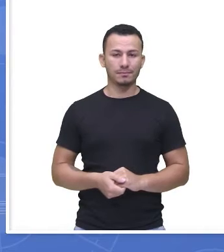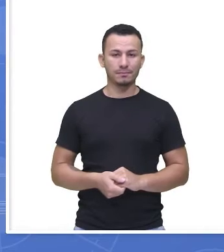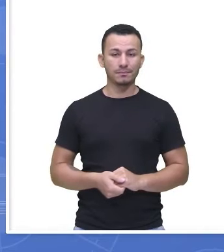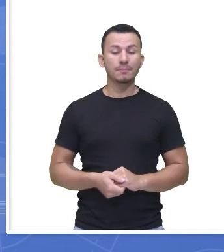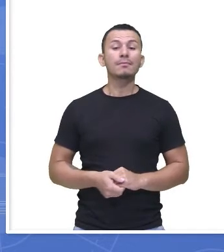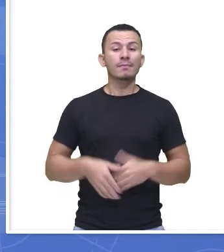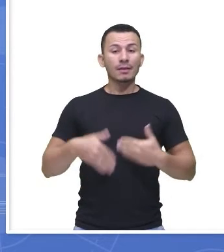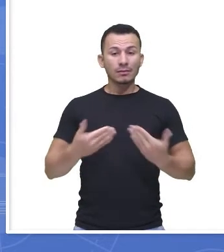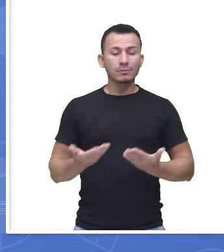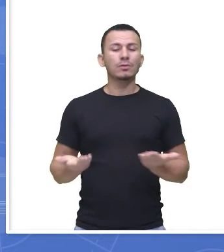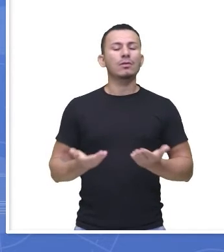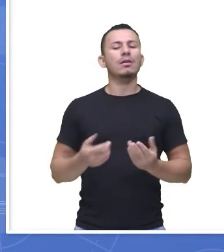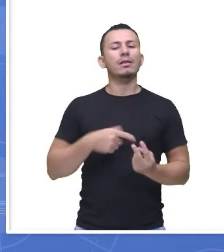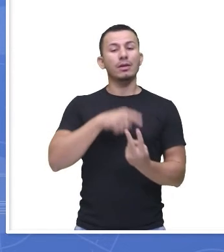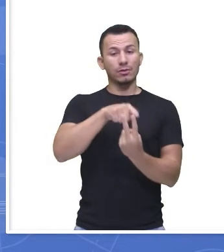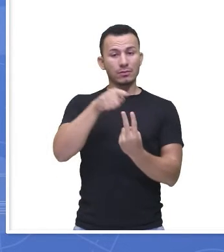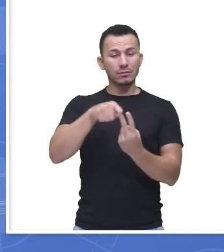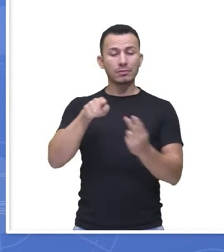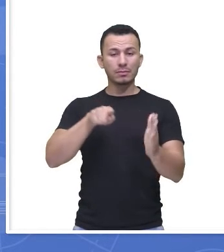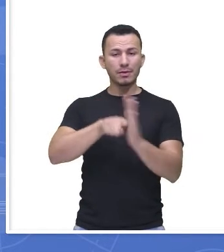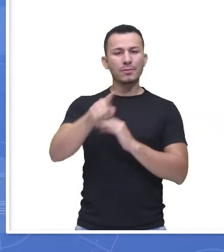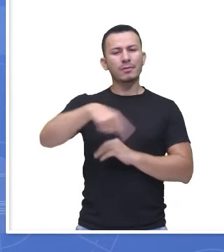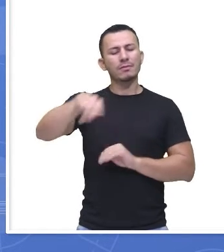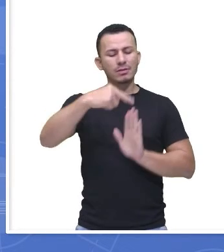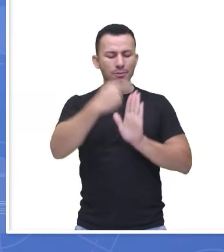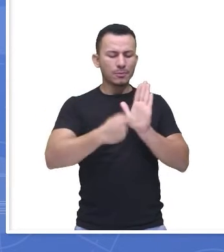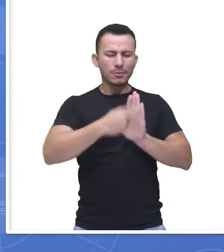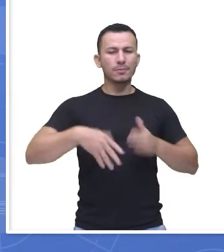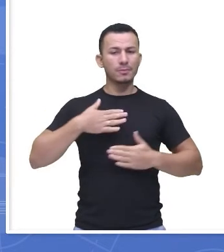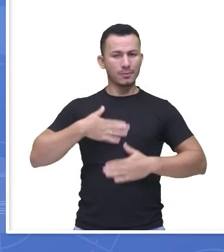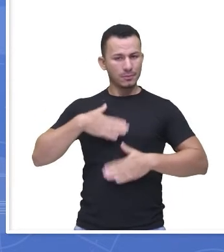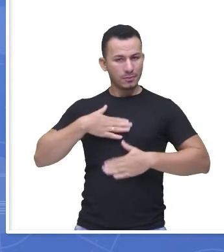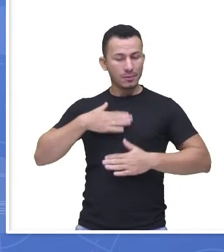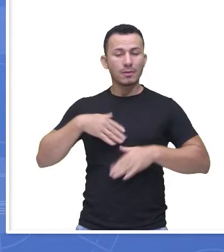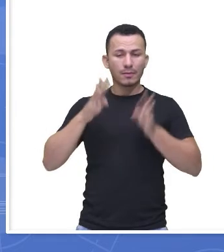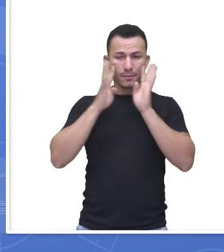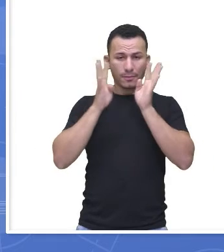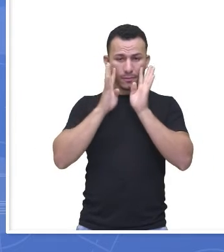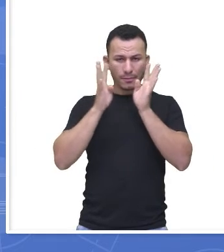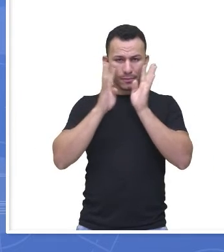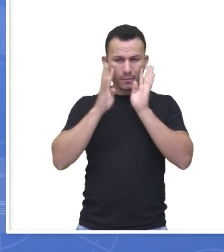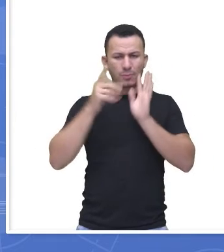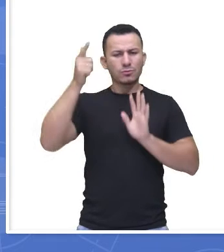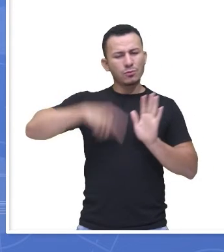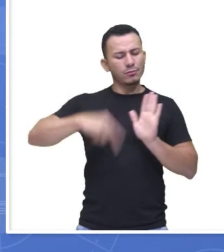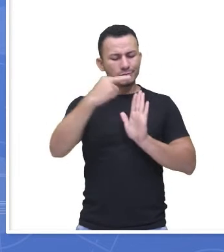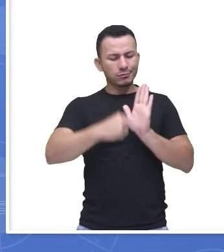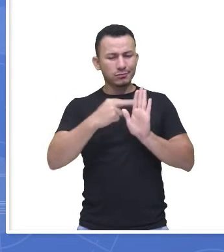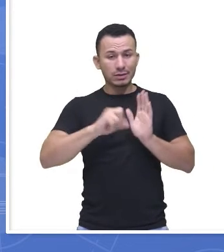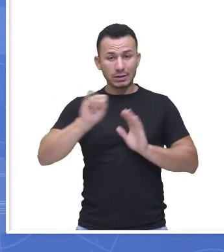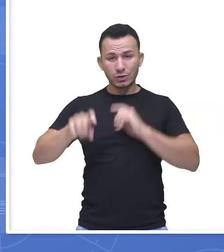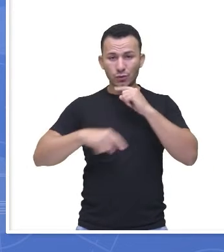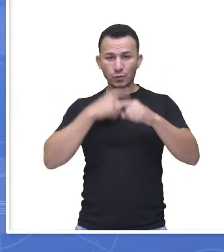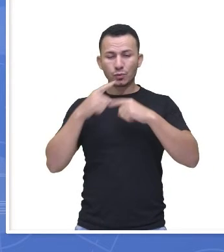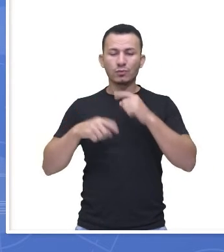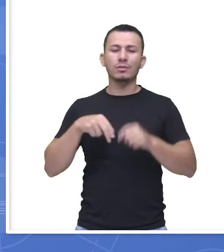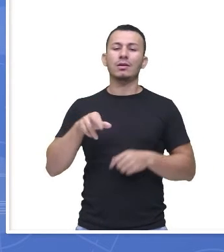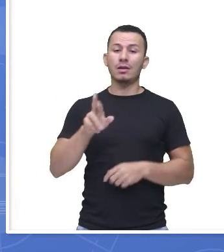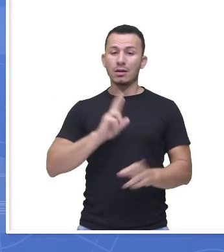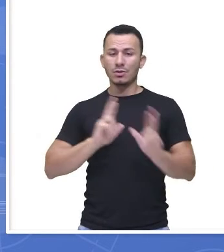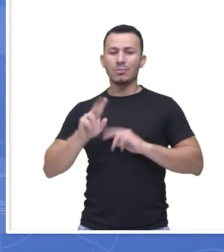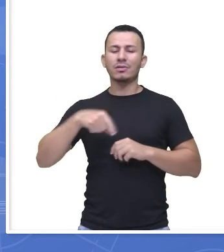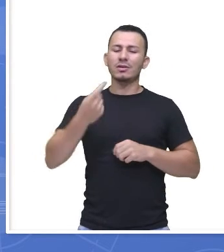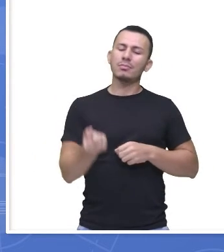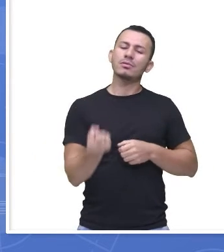Muito bem, nós temos aí então duas questões que vocês vão ler, leiam com atenção, releiam se for o caso, respondam, que daqui a pouco a